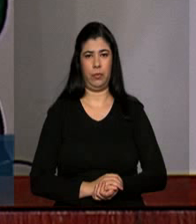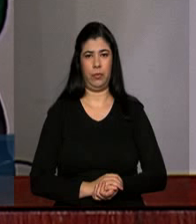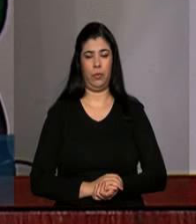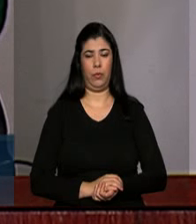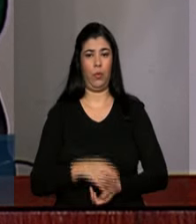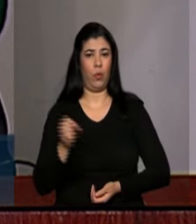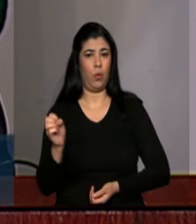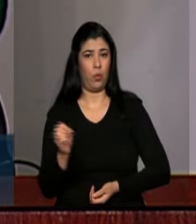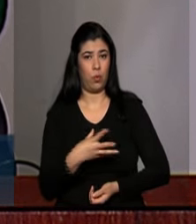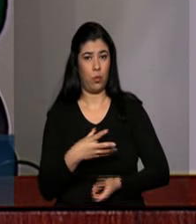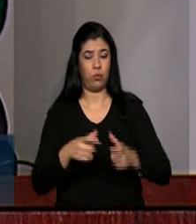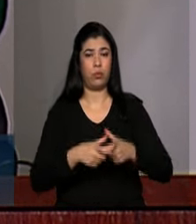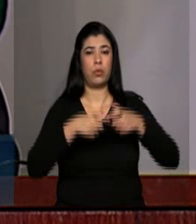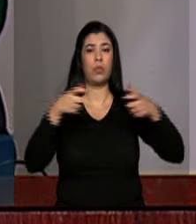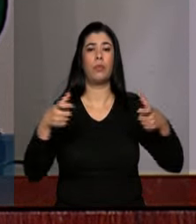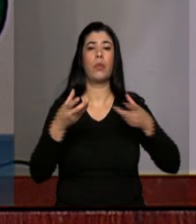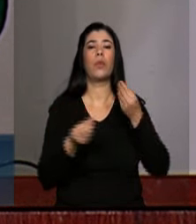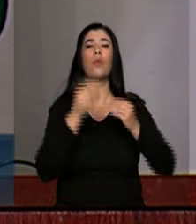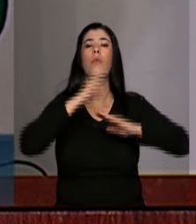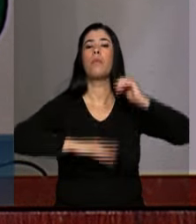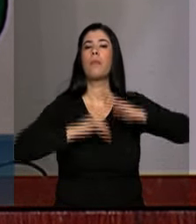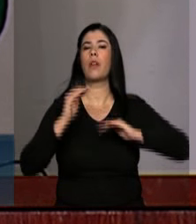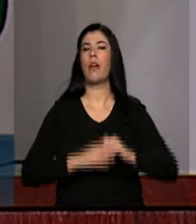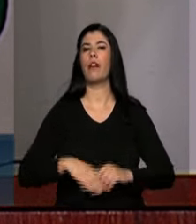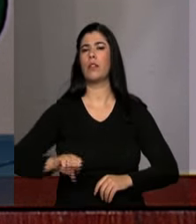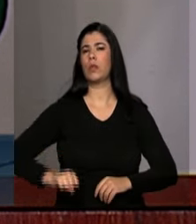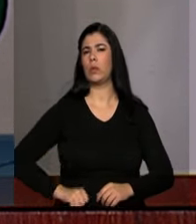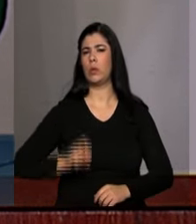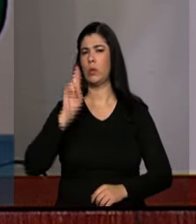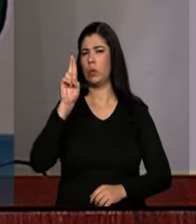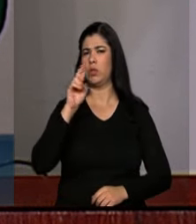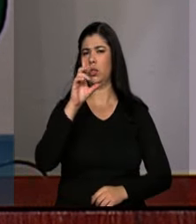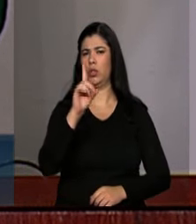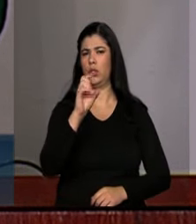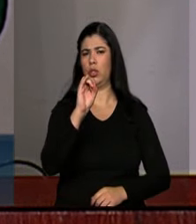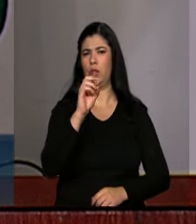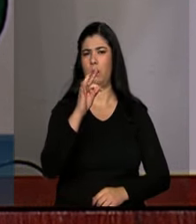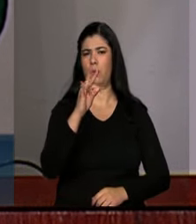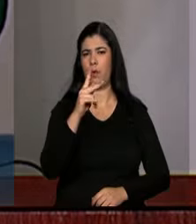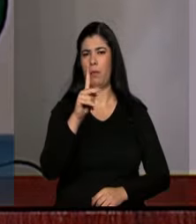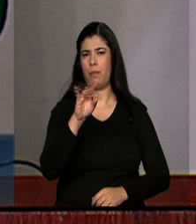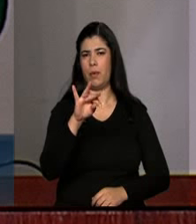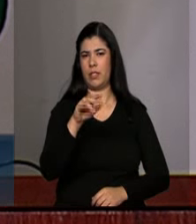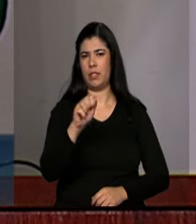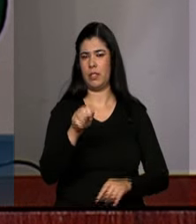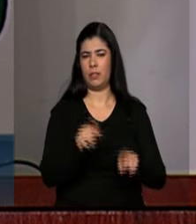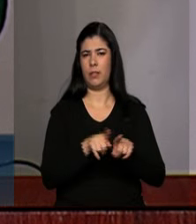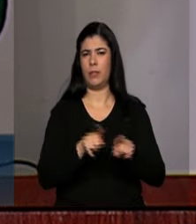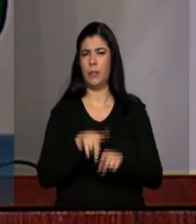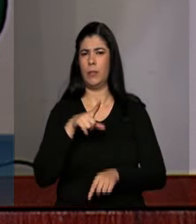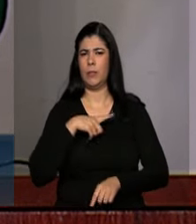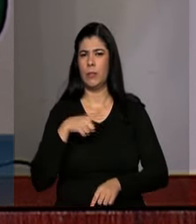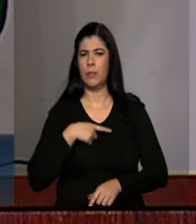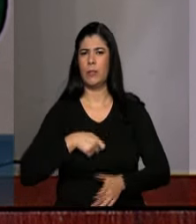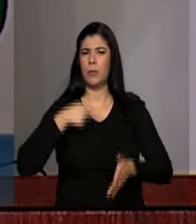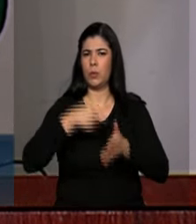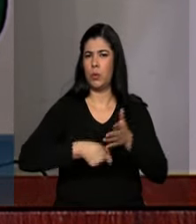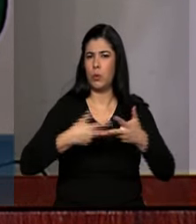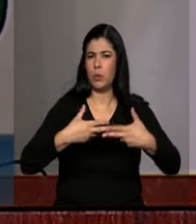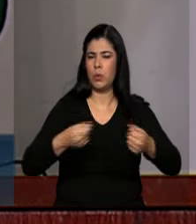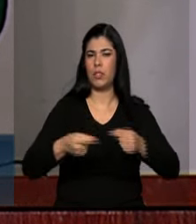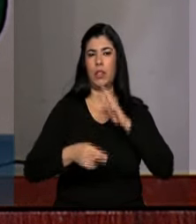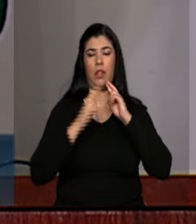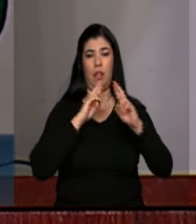O novo dimensionamento de nossa diplomacia impõe desafios. Um deles é a necessidade de responder adequadamente